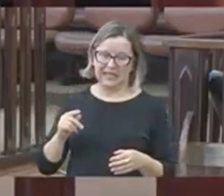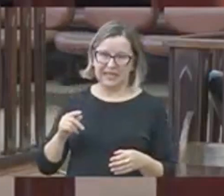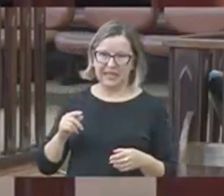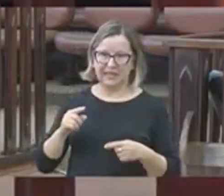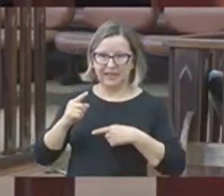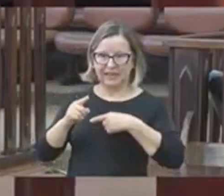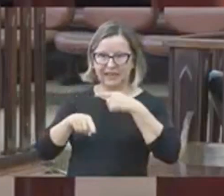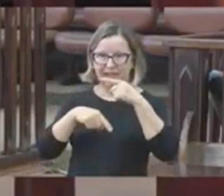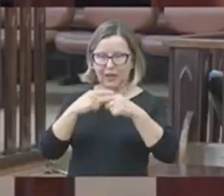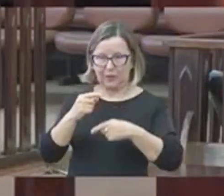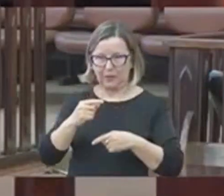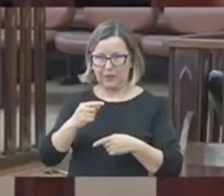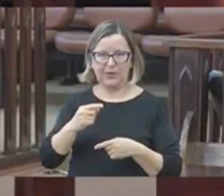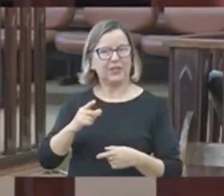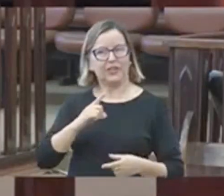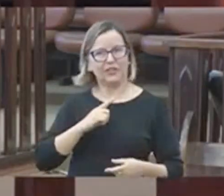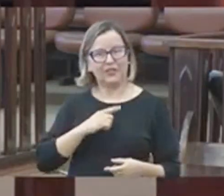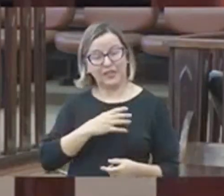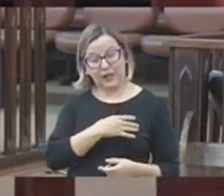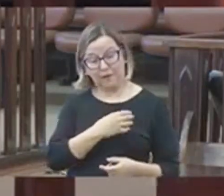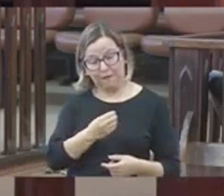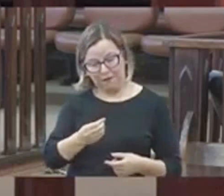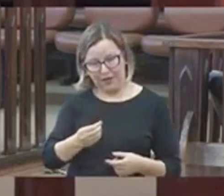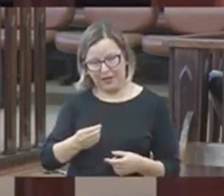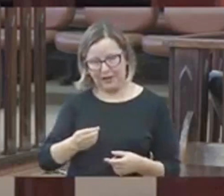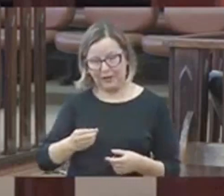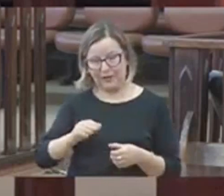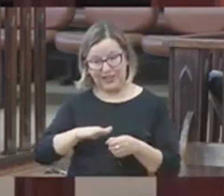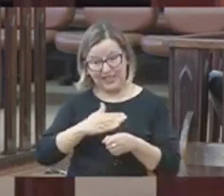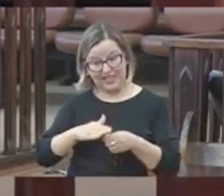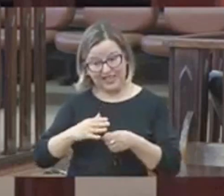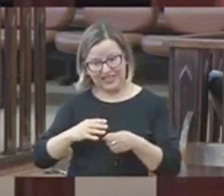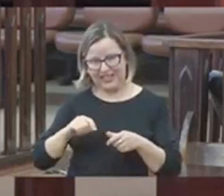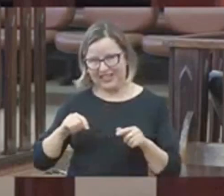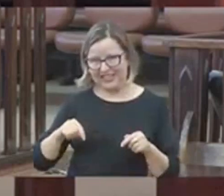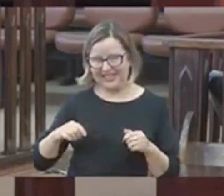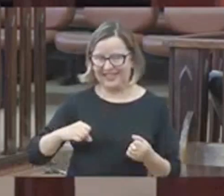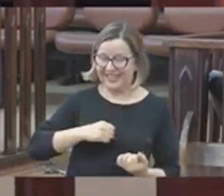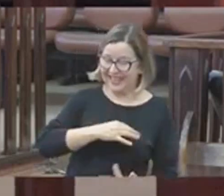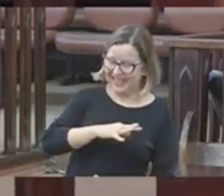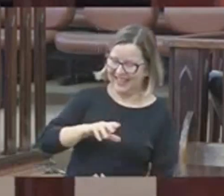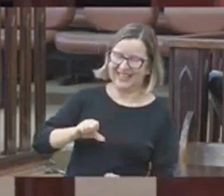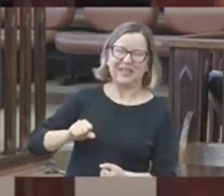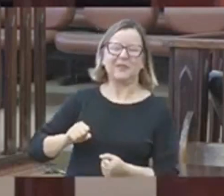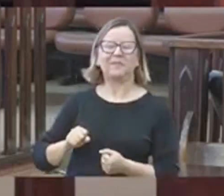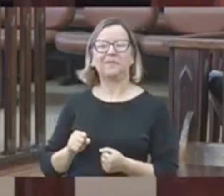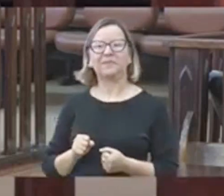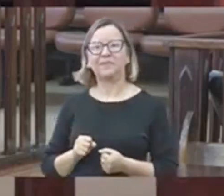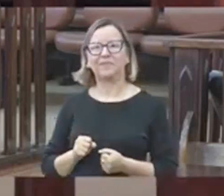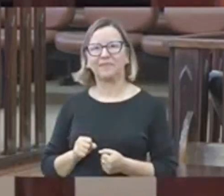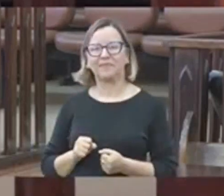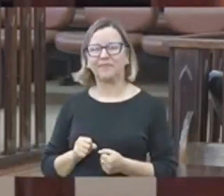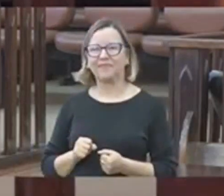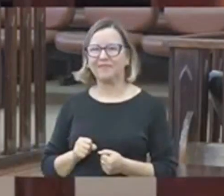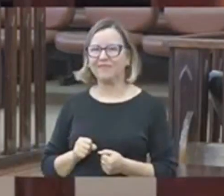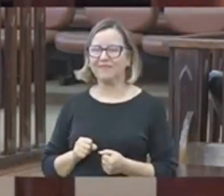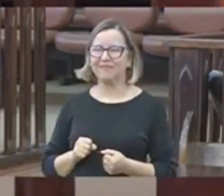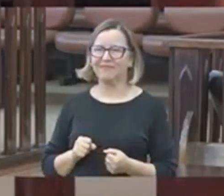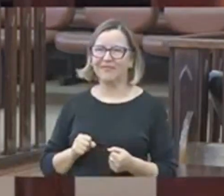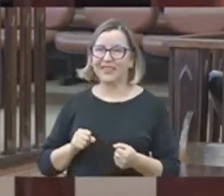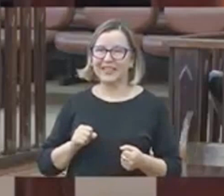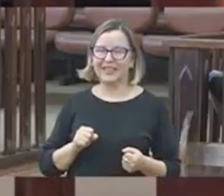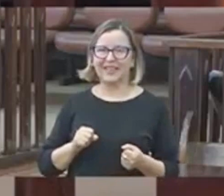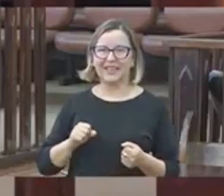era o propósito de Deus. A criação de Eva, a partir da costela de Adão, retrata